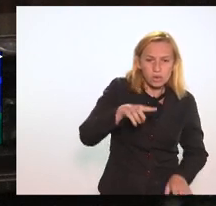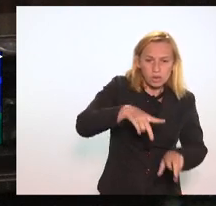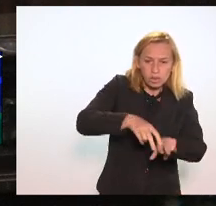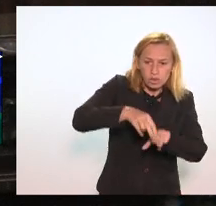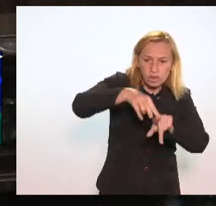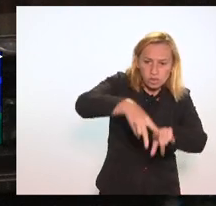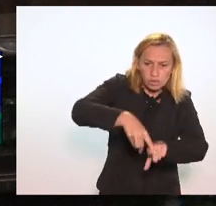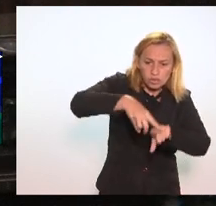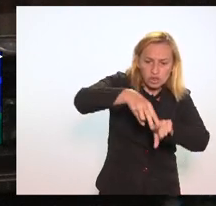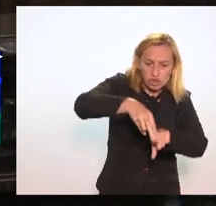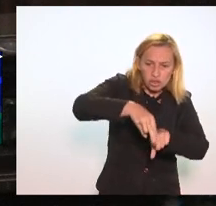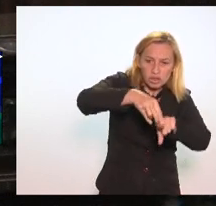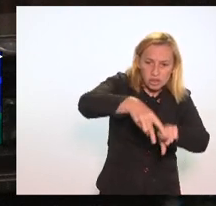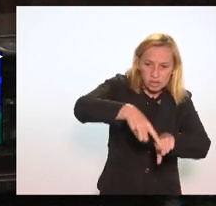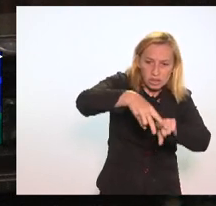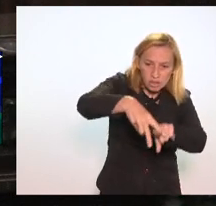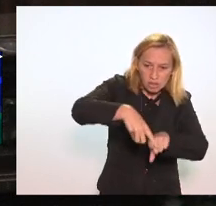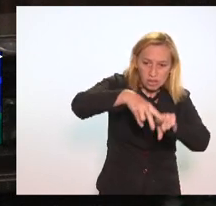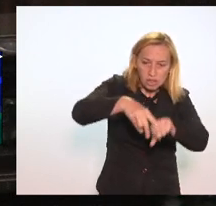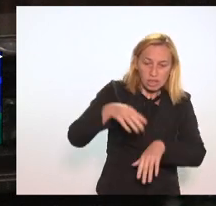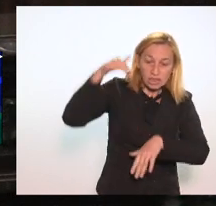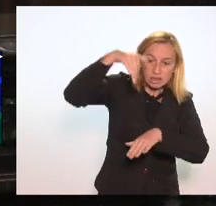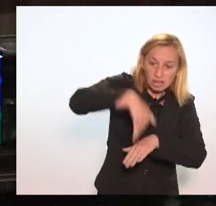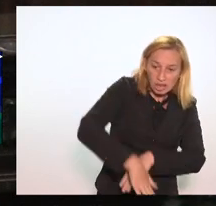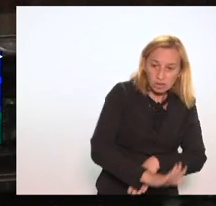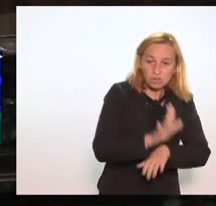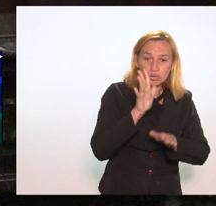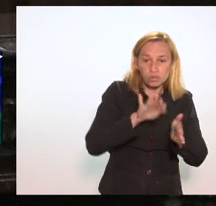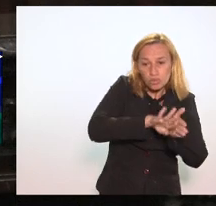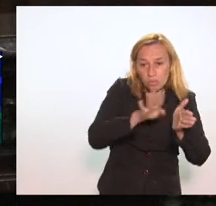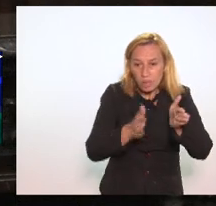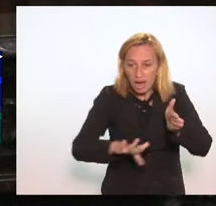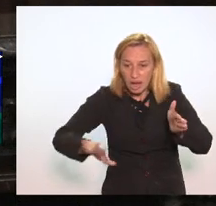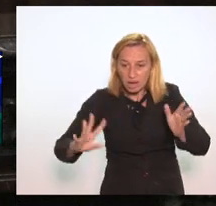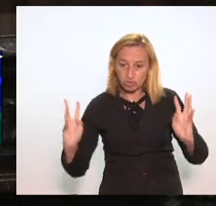dentro do mar fazendo aglomeração